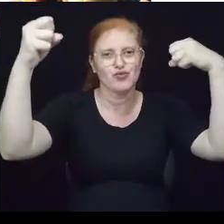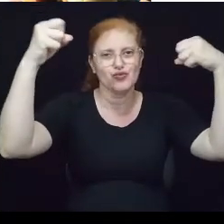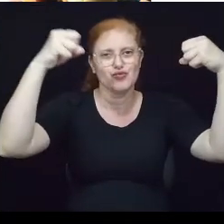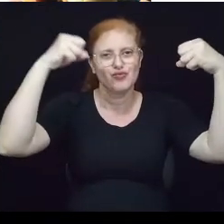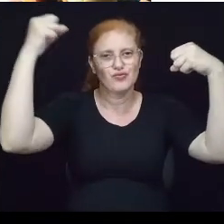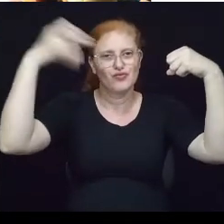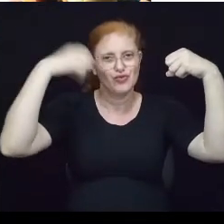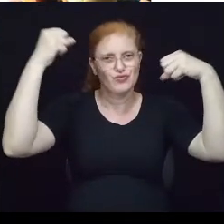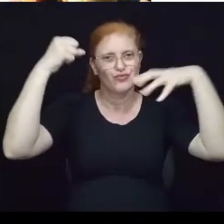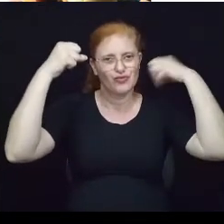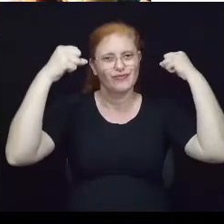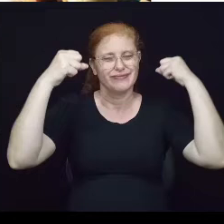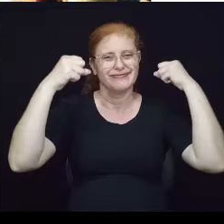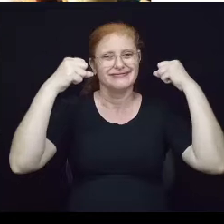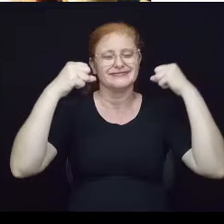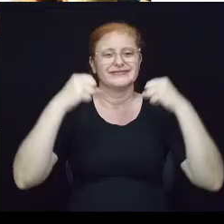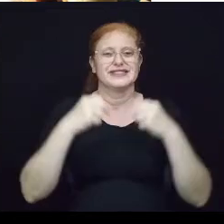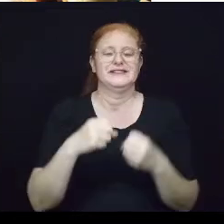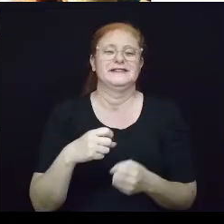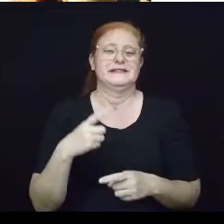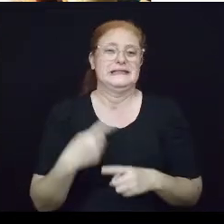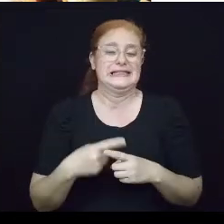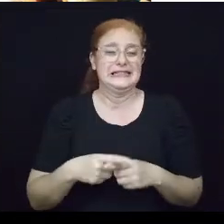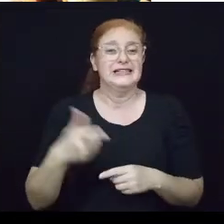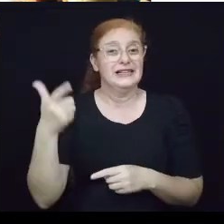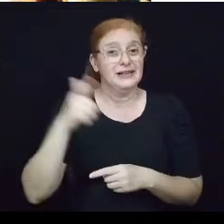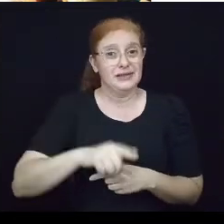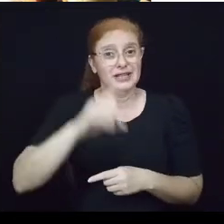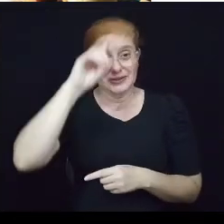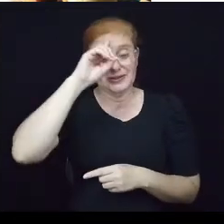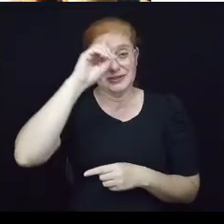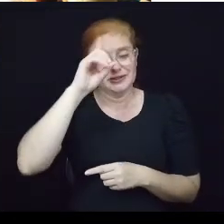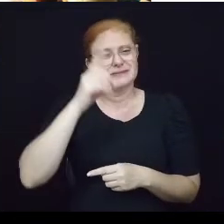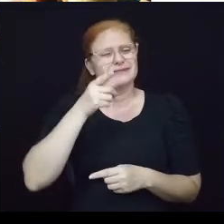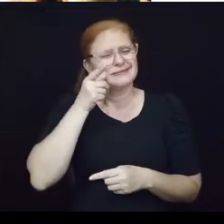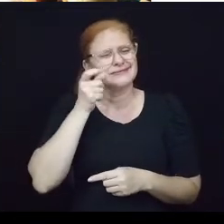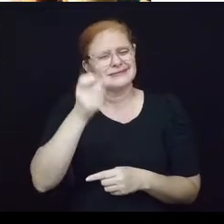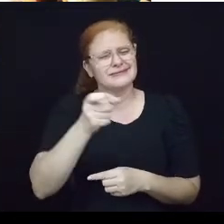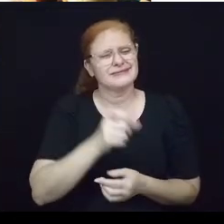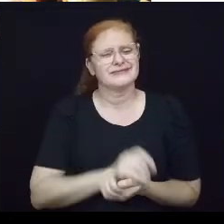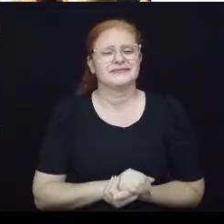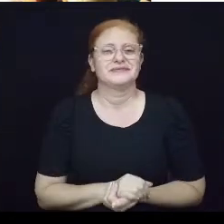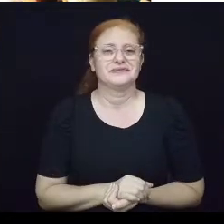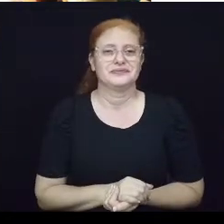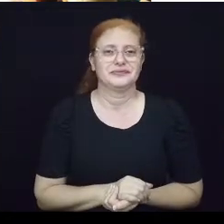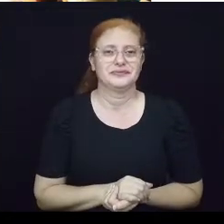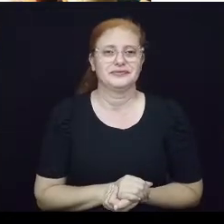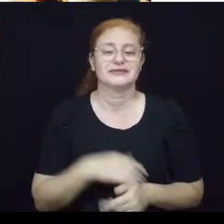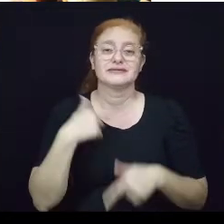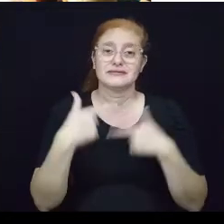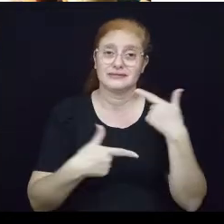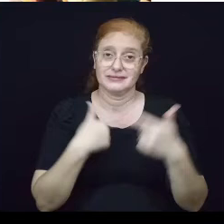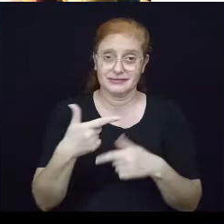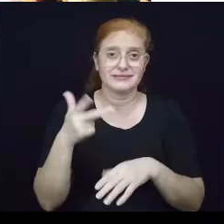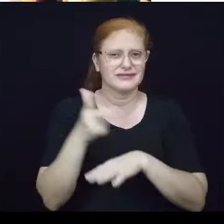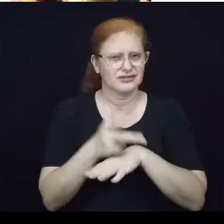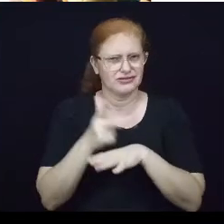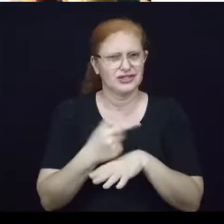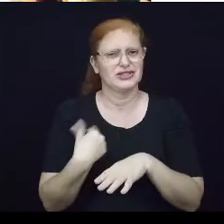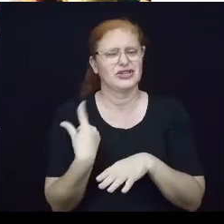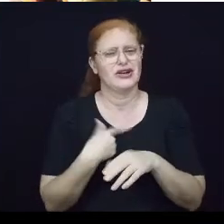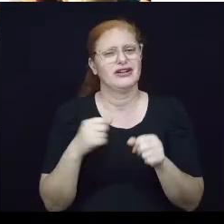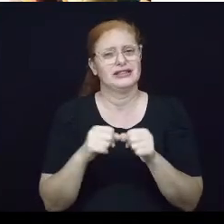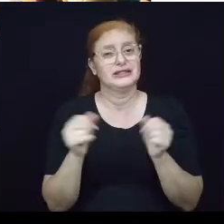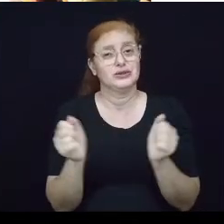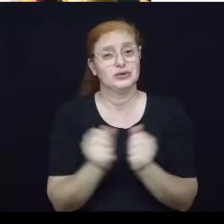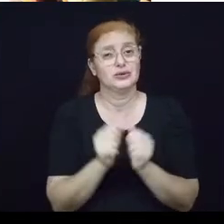Que se repete, que é cotidiano. Exato. Foi muito interessante como esse trabalho em vídeo que nós fizemos